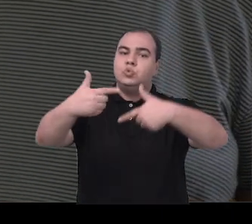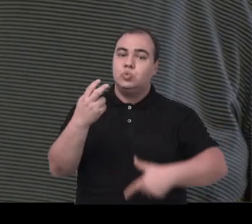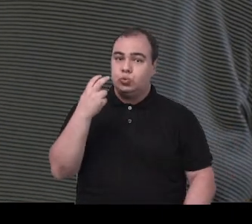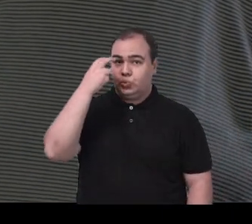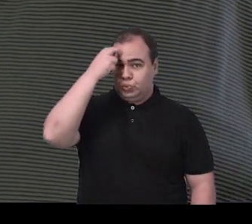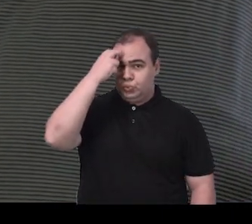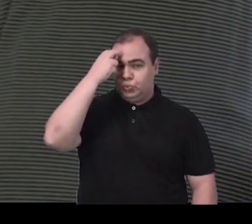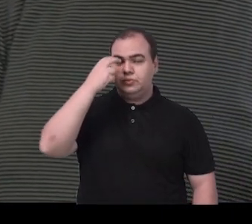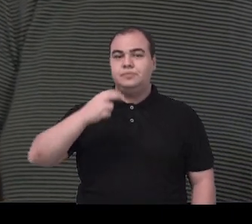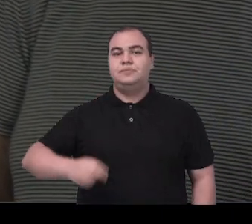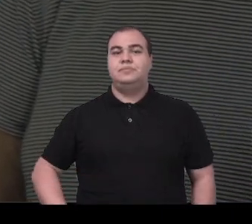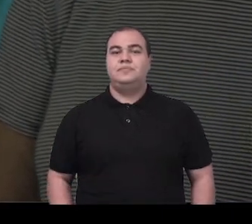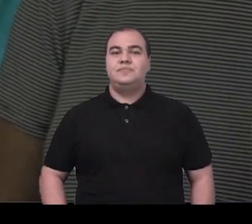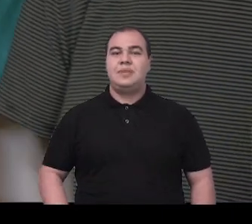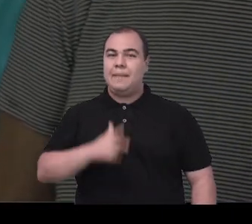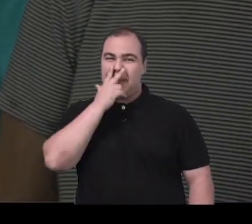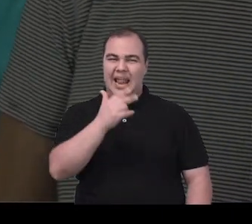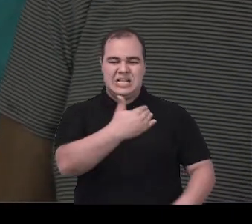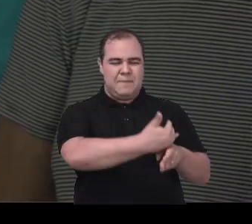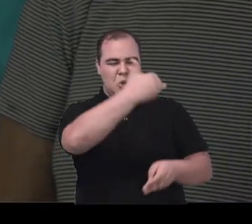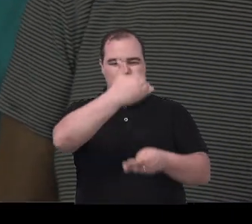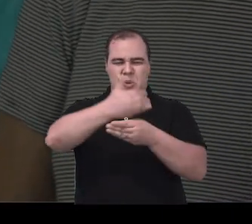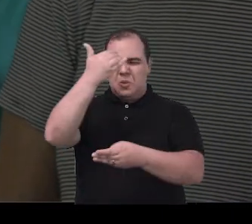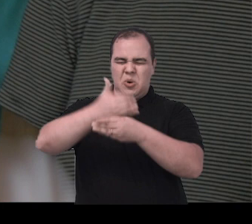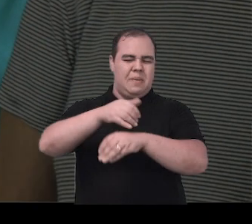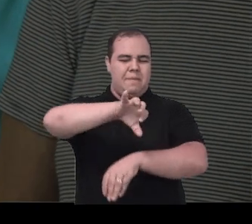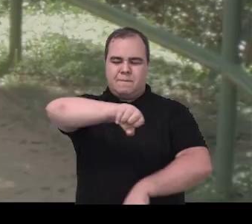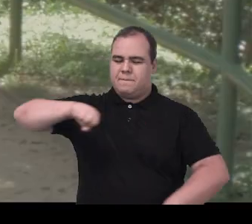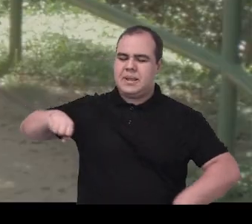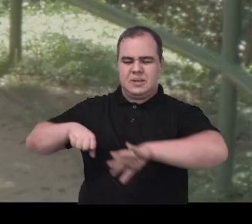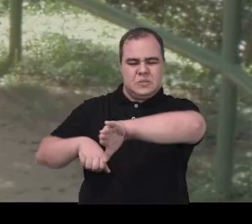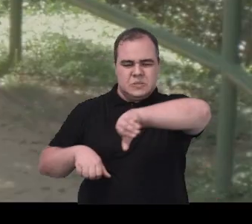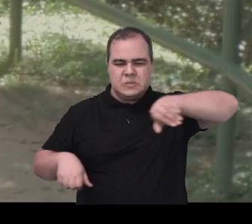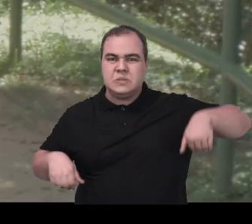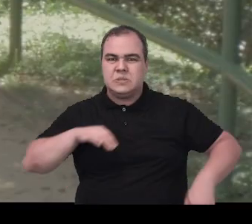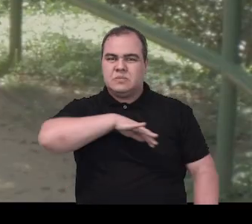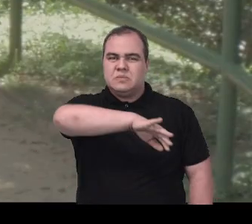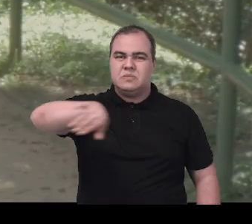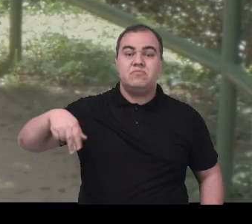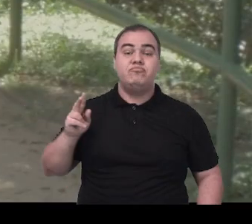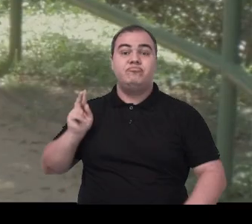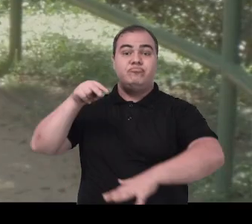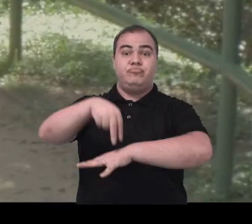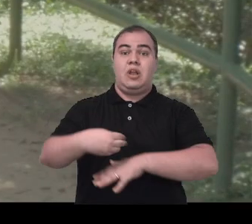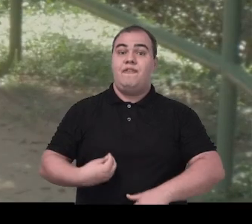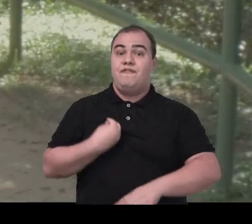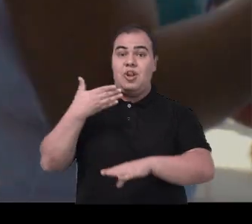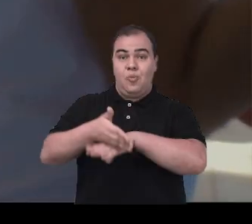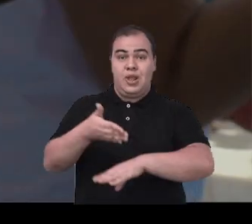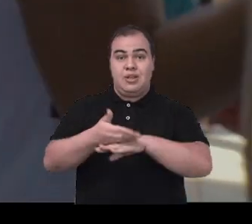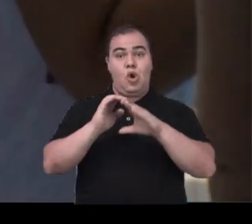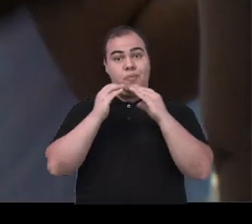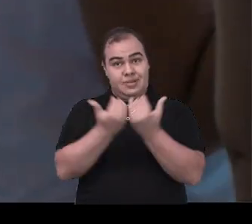ações de cultura que esse muro foi sendo quebrado simbolicamente, que as pessoas começaram a sair, a frequentar mais